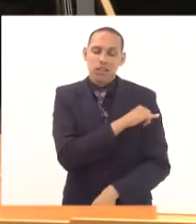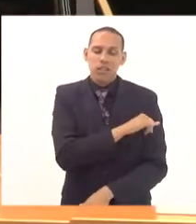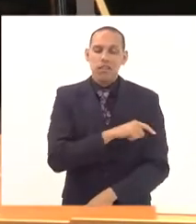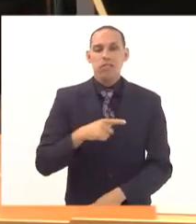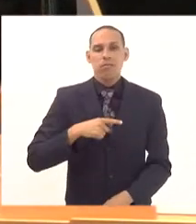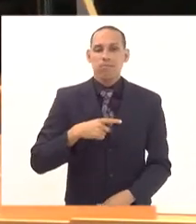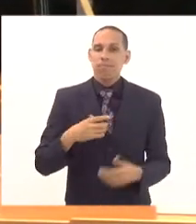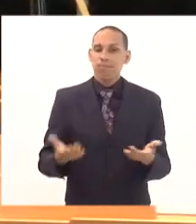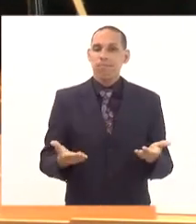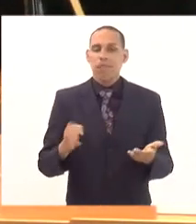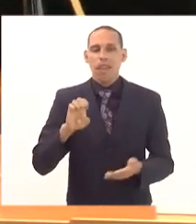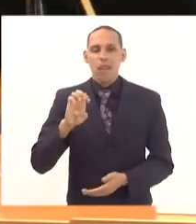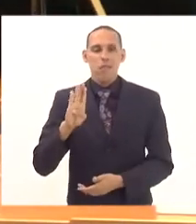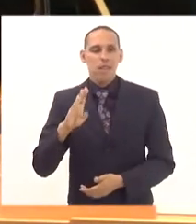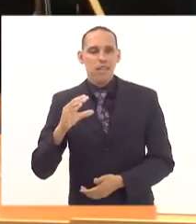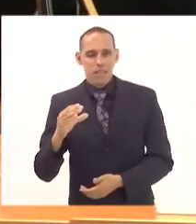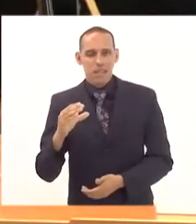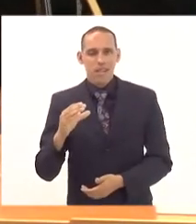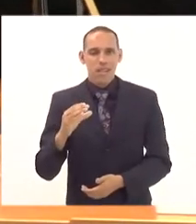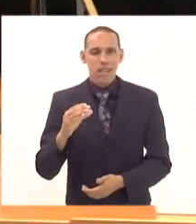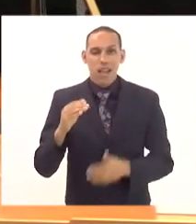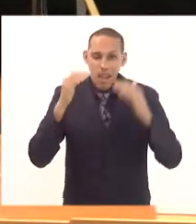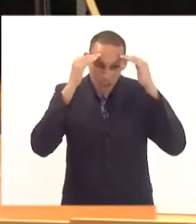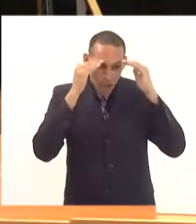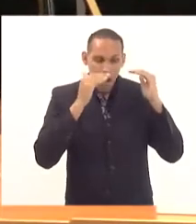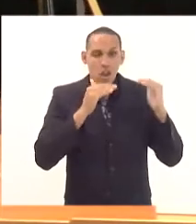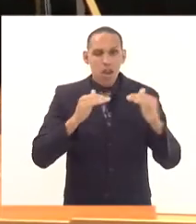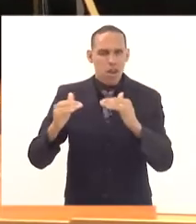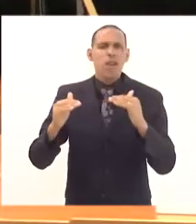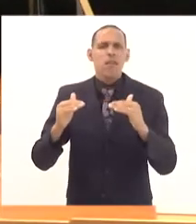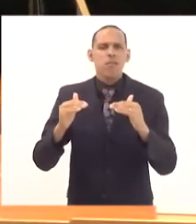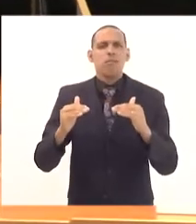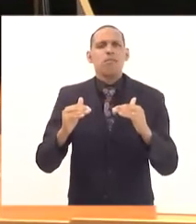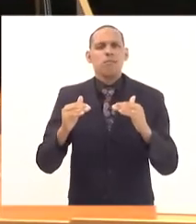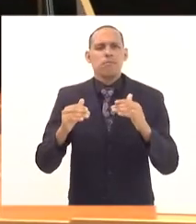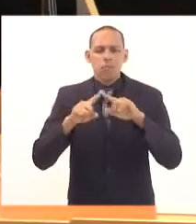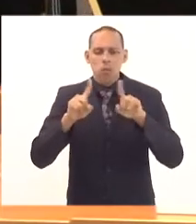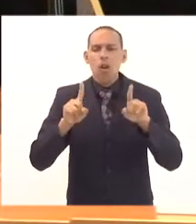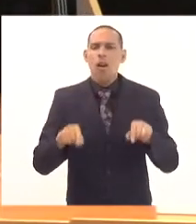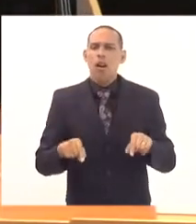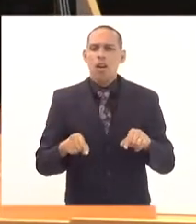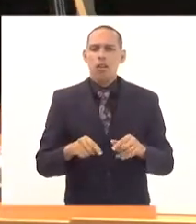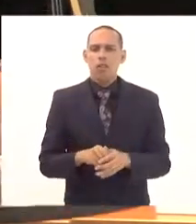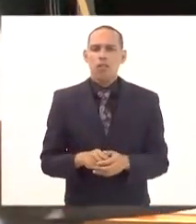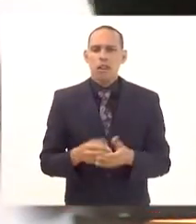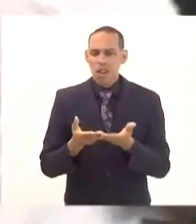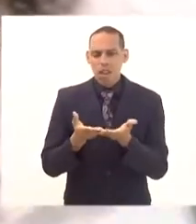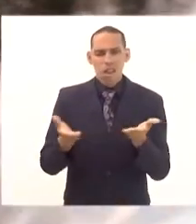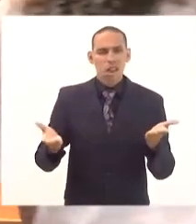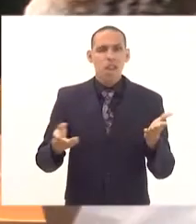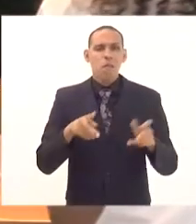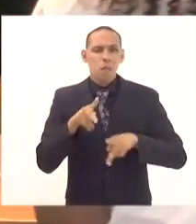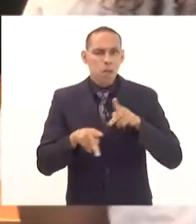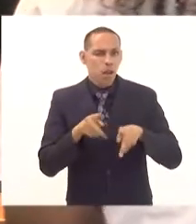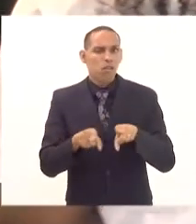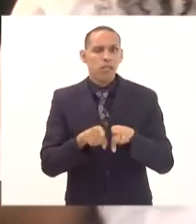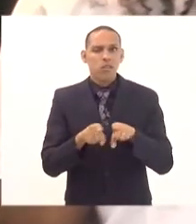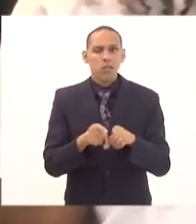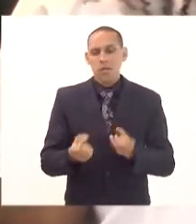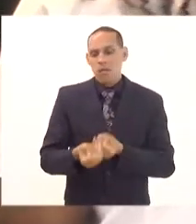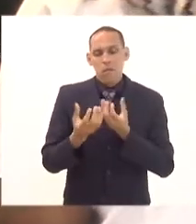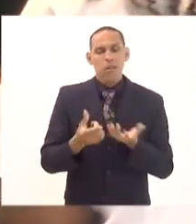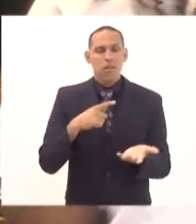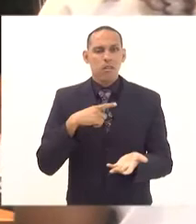é BC respeito seus empregados empregadas uma população com acesso à informação Ampla